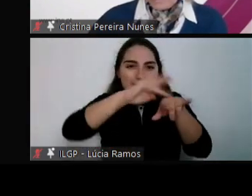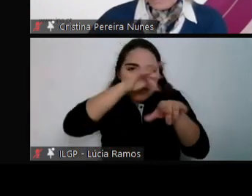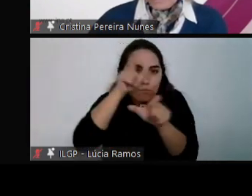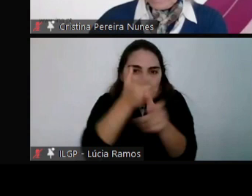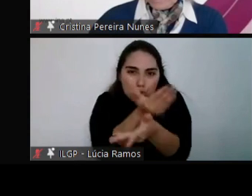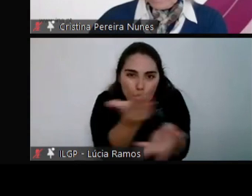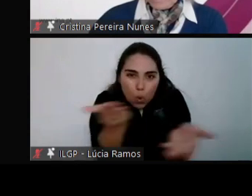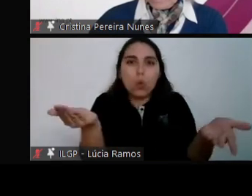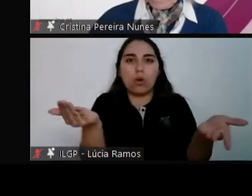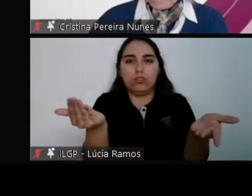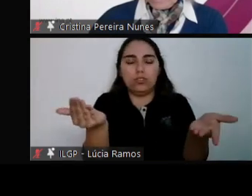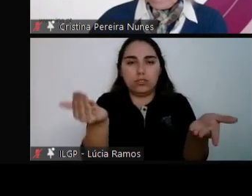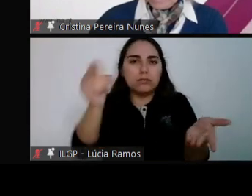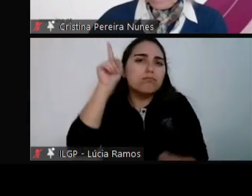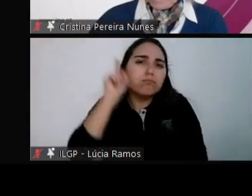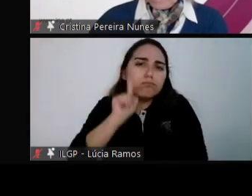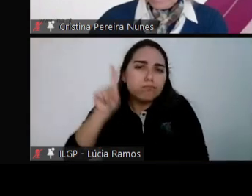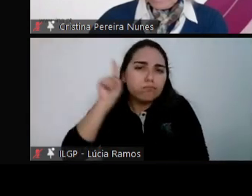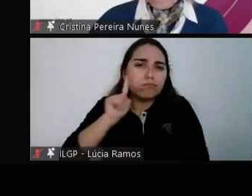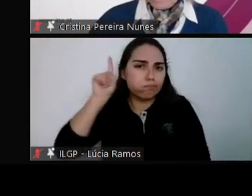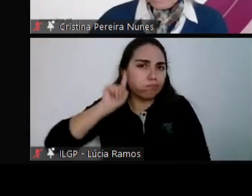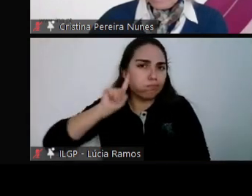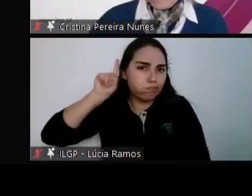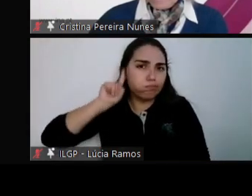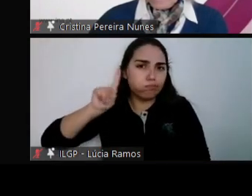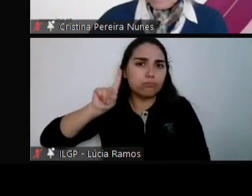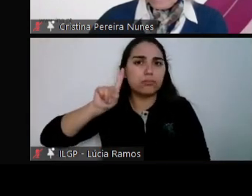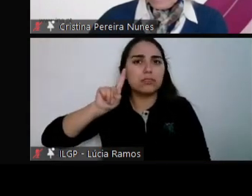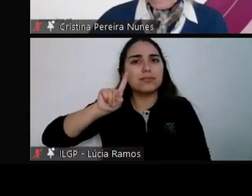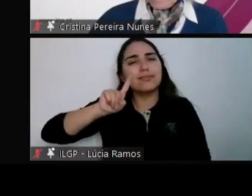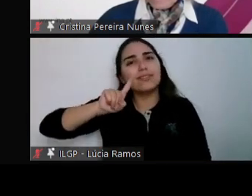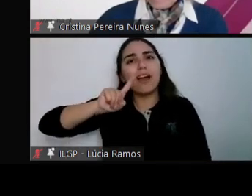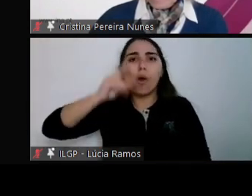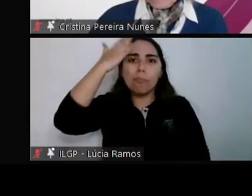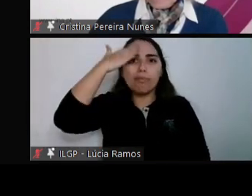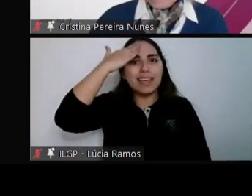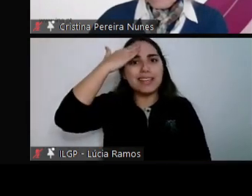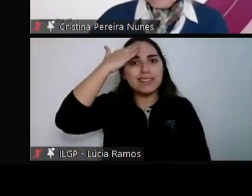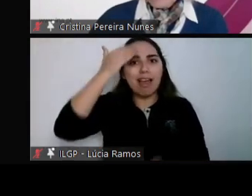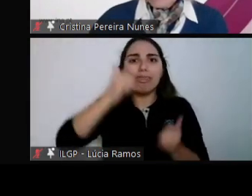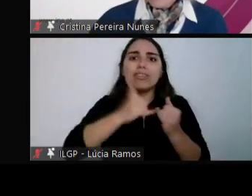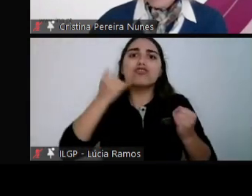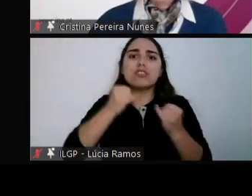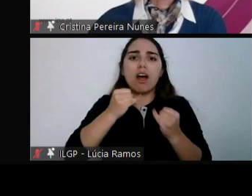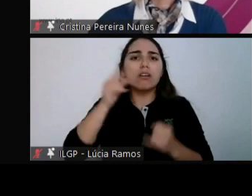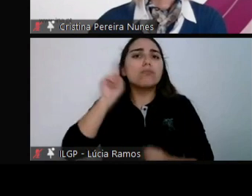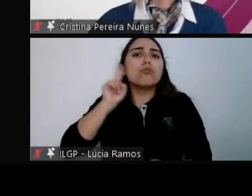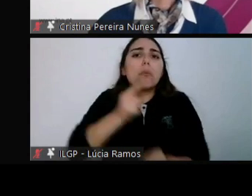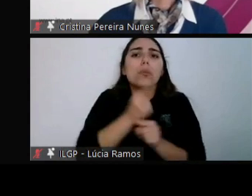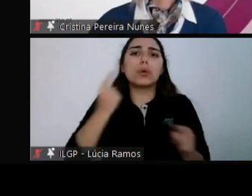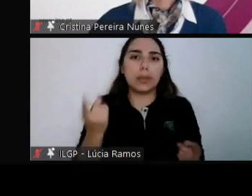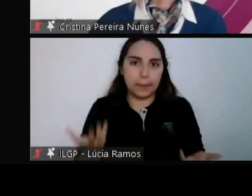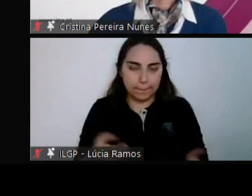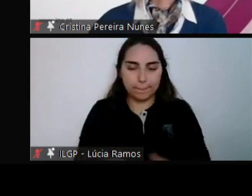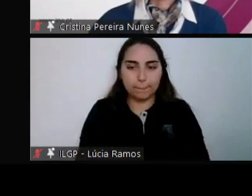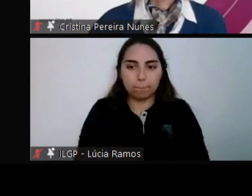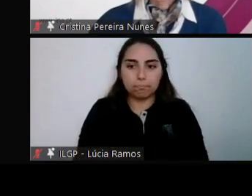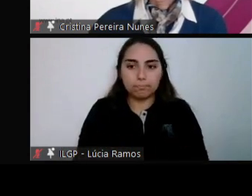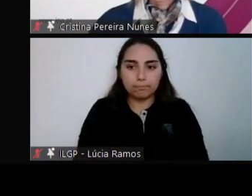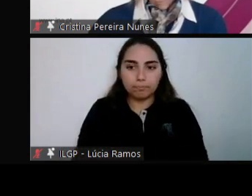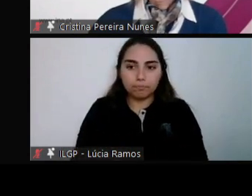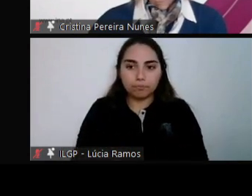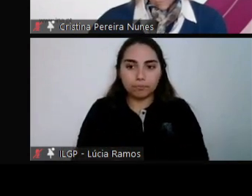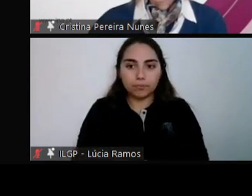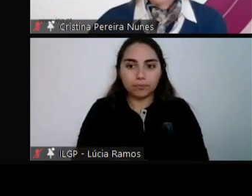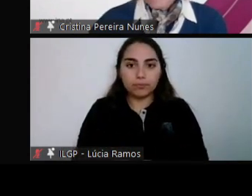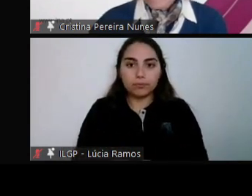a importância dos skills digitais. E aqui estou a falar nos skills digitais básicos, basicamente, não é? Se